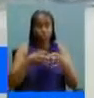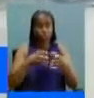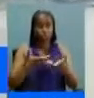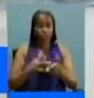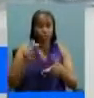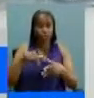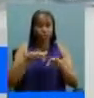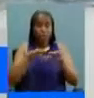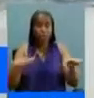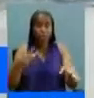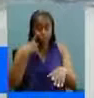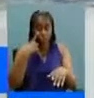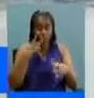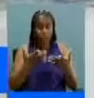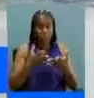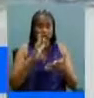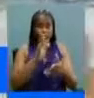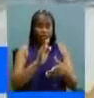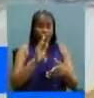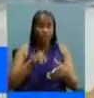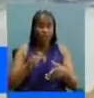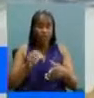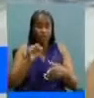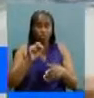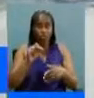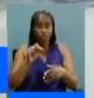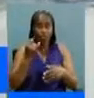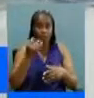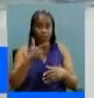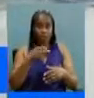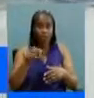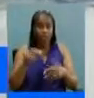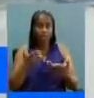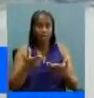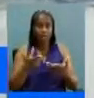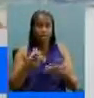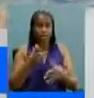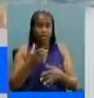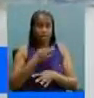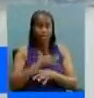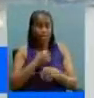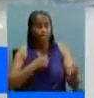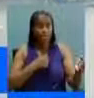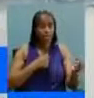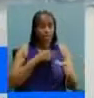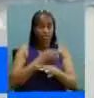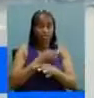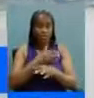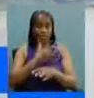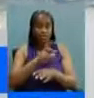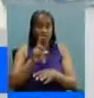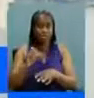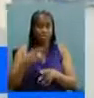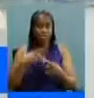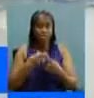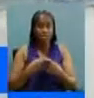que é de praia, com cheiro, Ferro Gaita, que está por no Baja, comemora 160 anos. E,